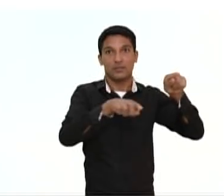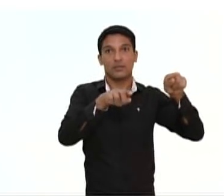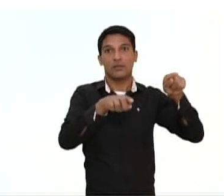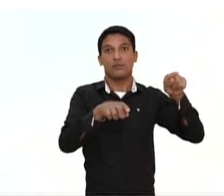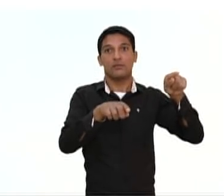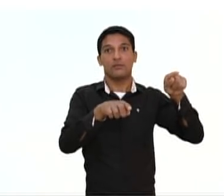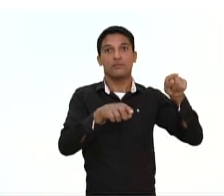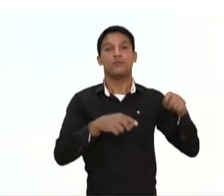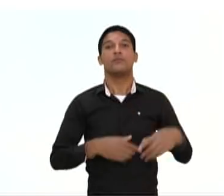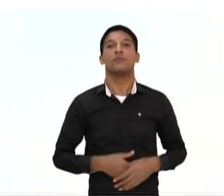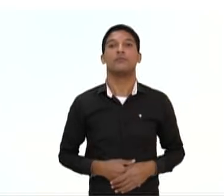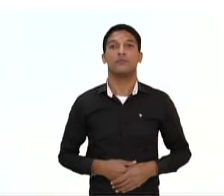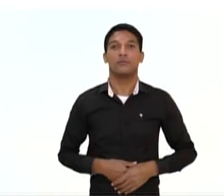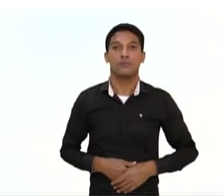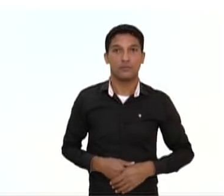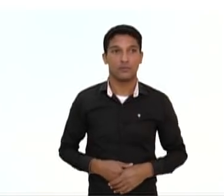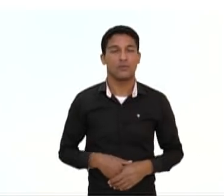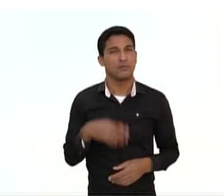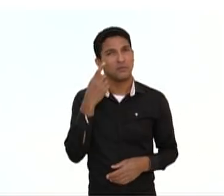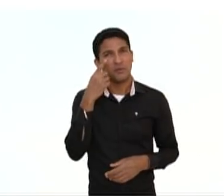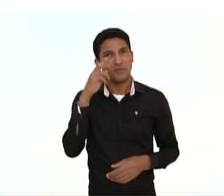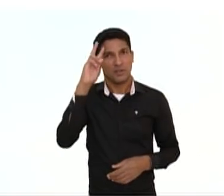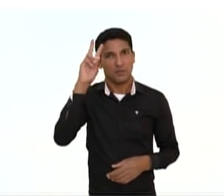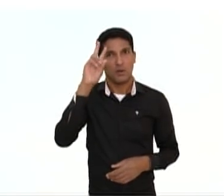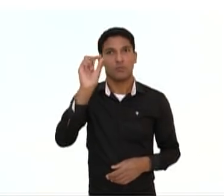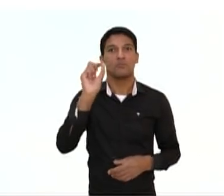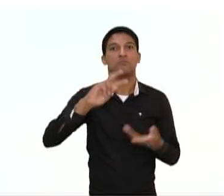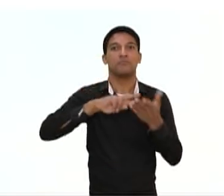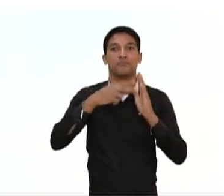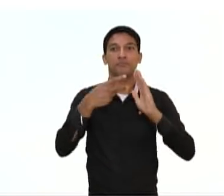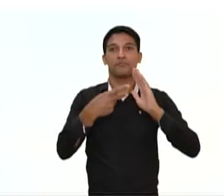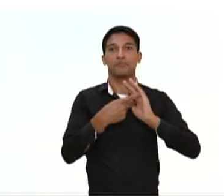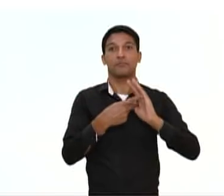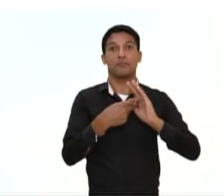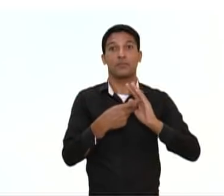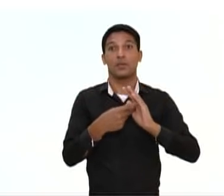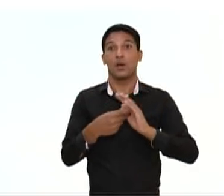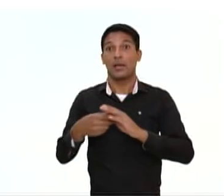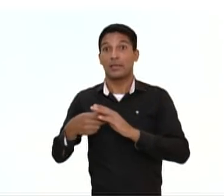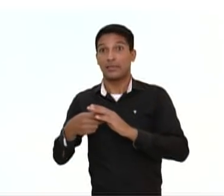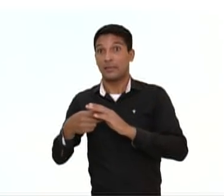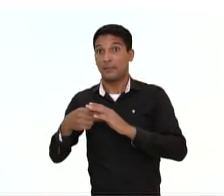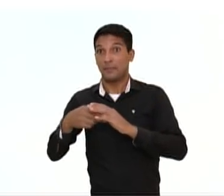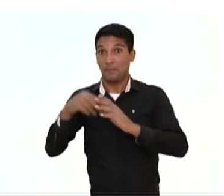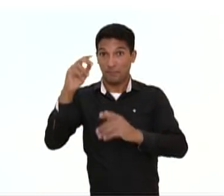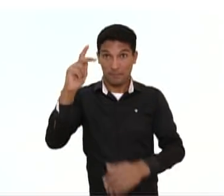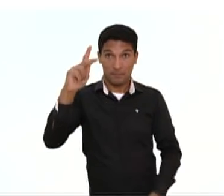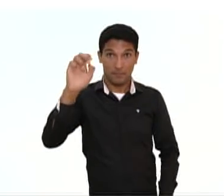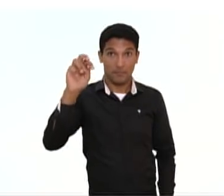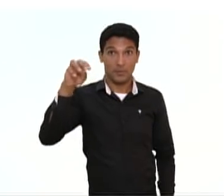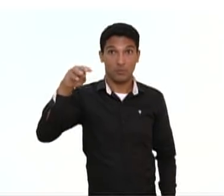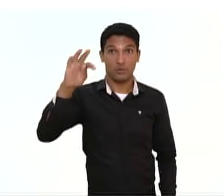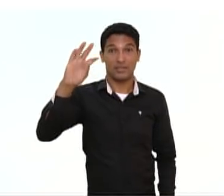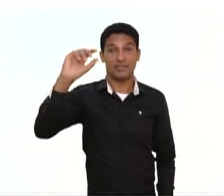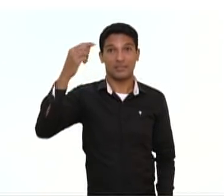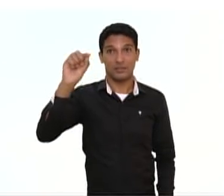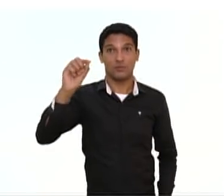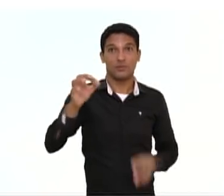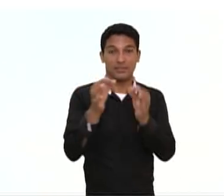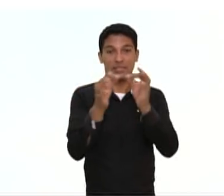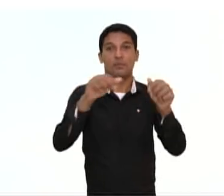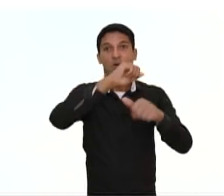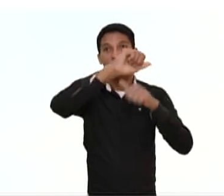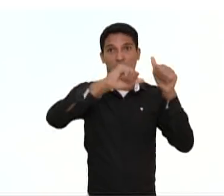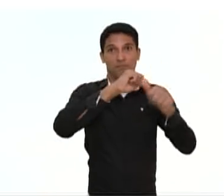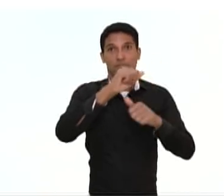nas equações delas aqui, para a gente lembrar o que era. Na permutação simples, nós usamos todos os elementos dados. Então, se